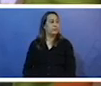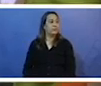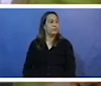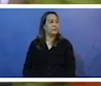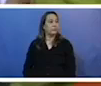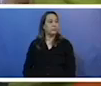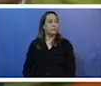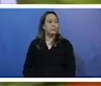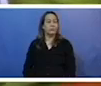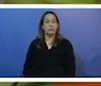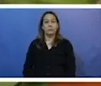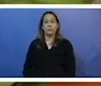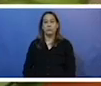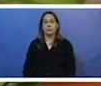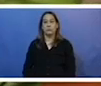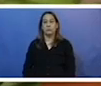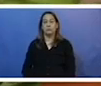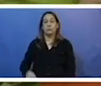Grande.